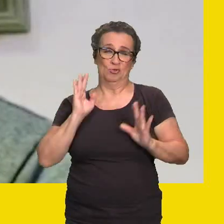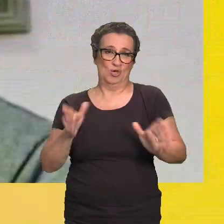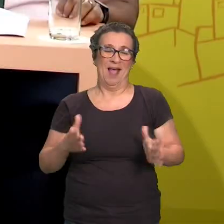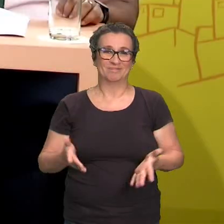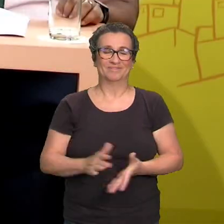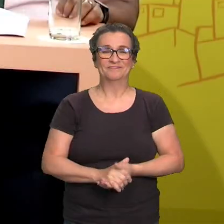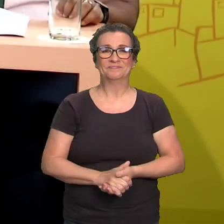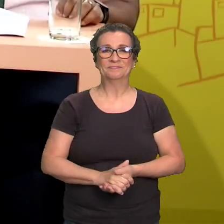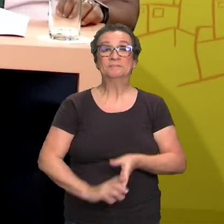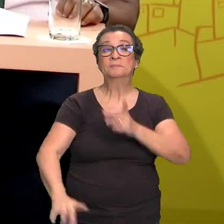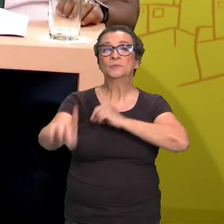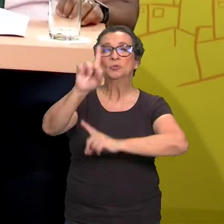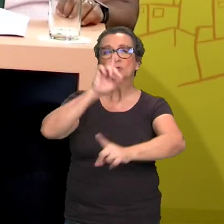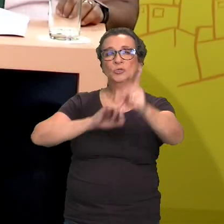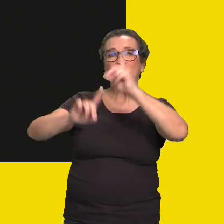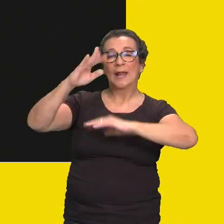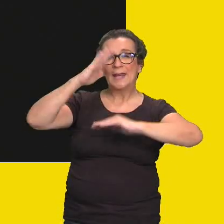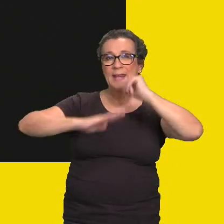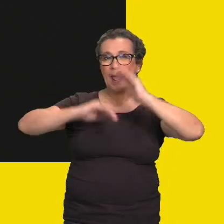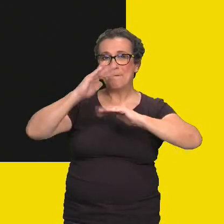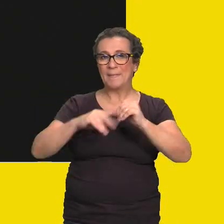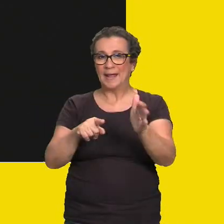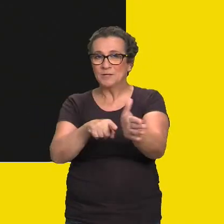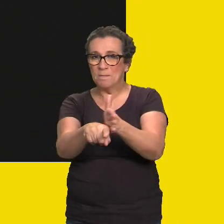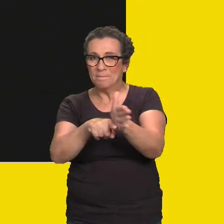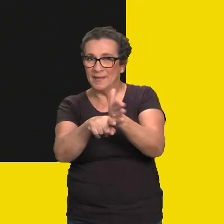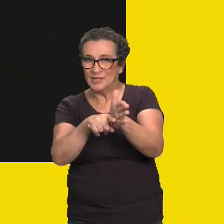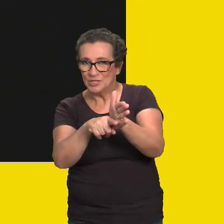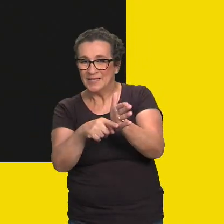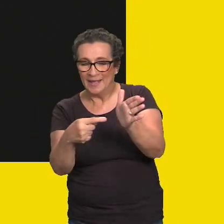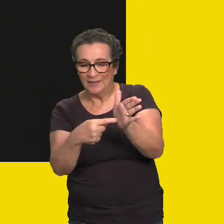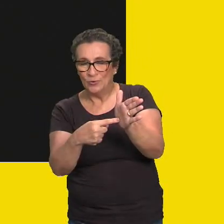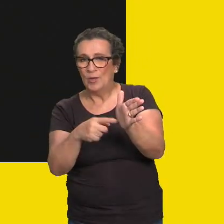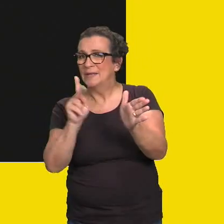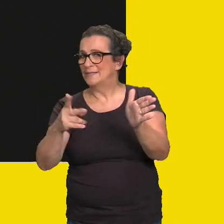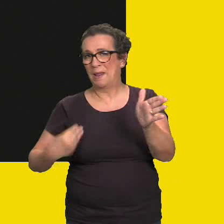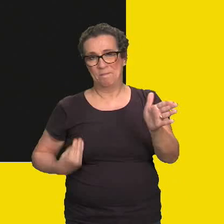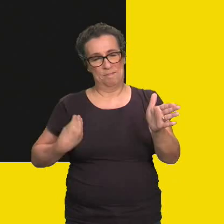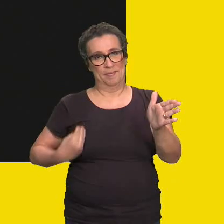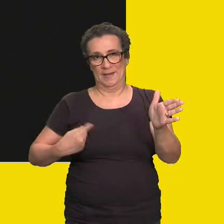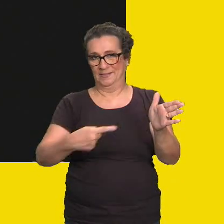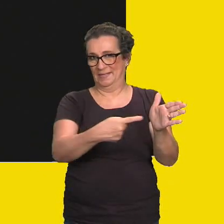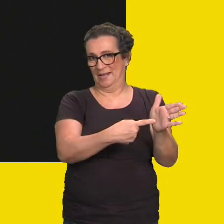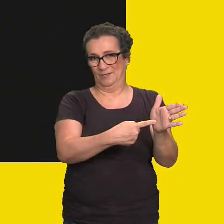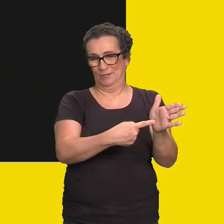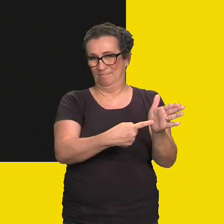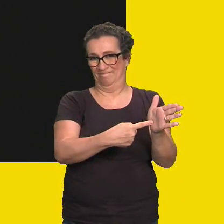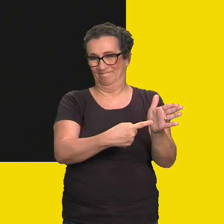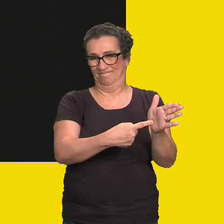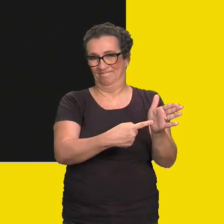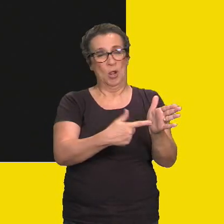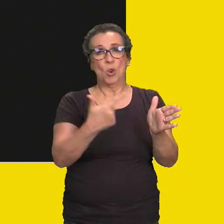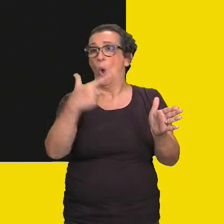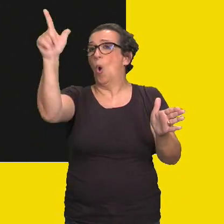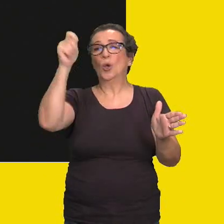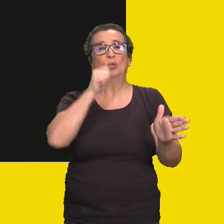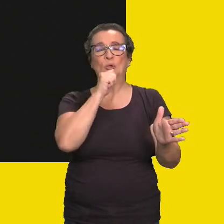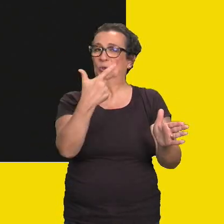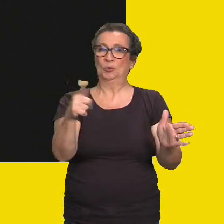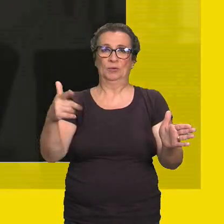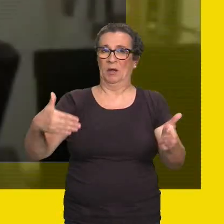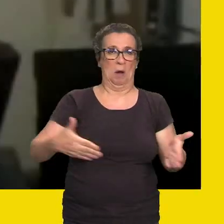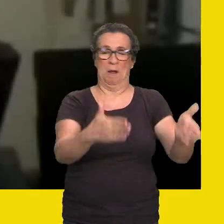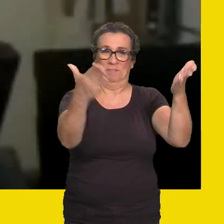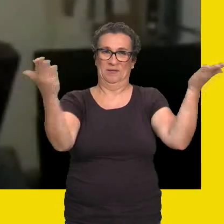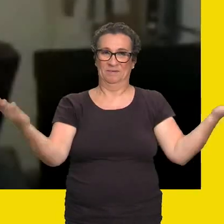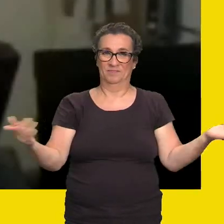O diálogo na prática alfabetizadora, ele tá sempre presente. Não tem outro caminho. Você